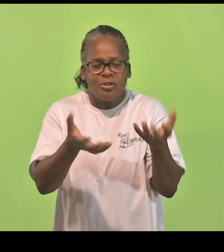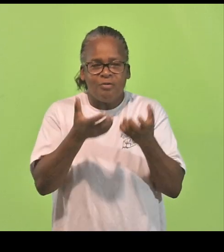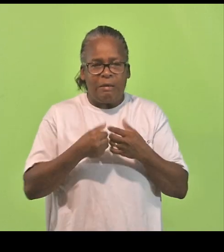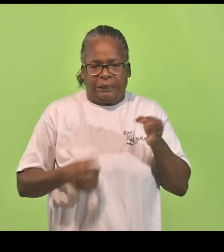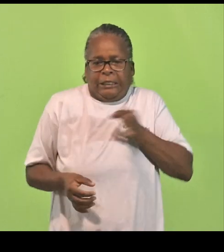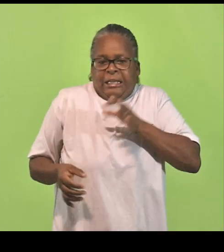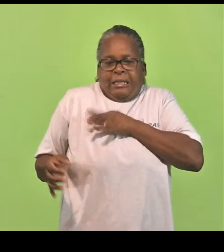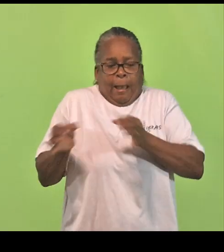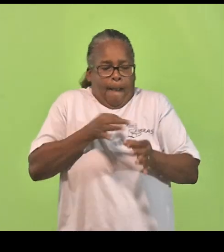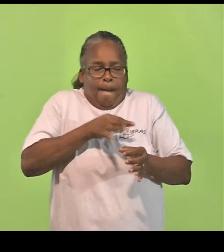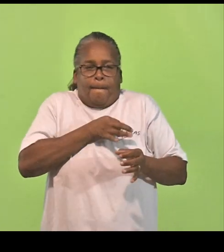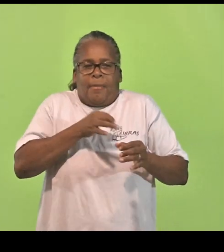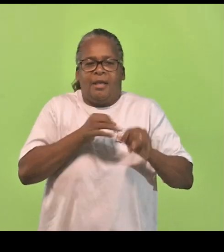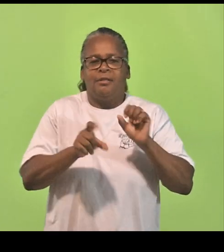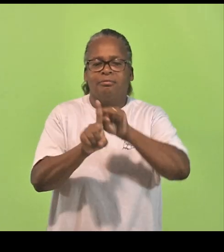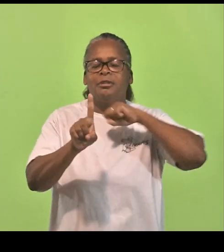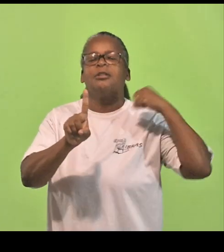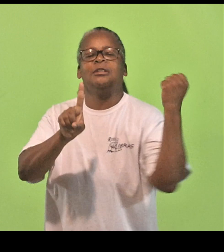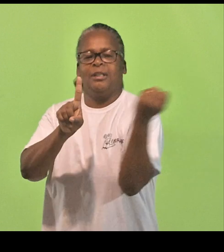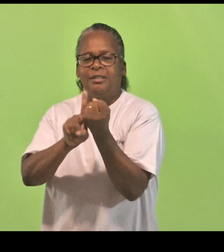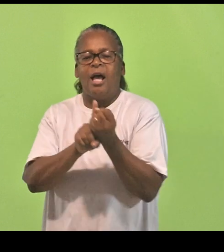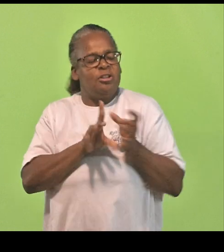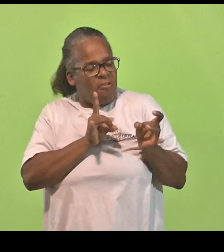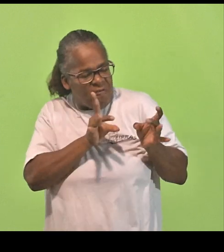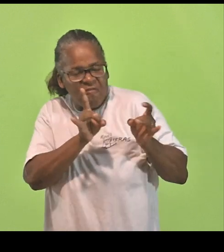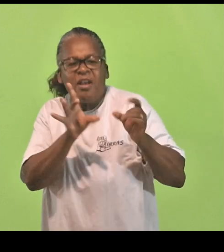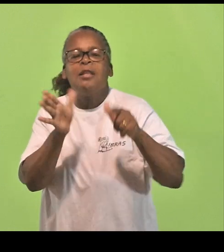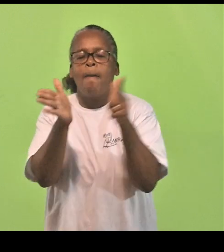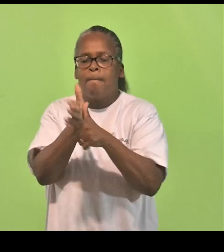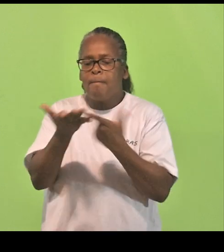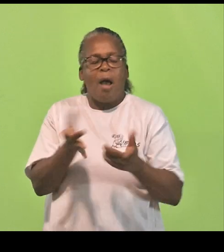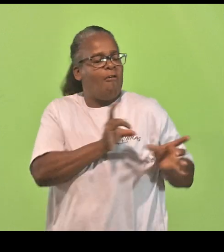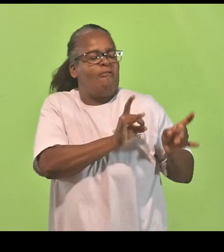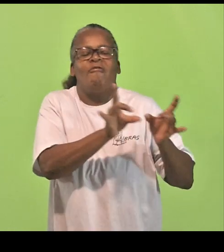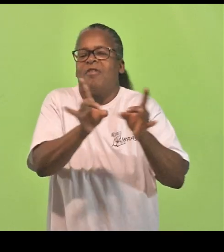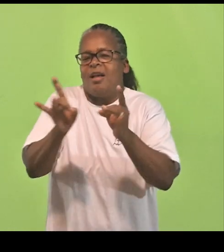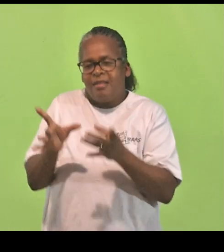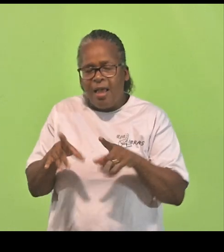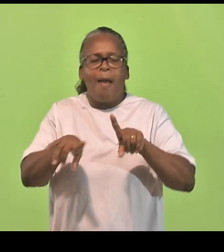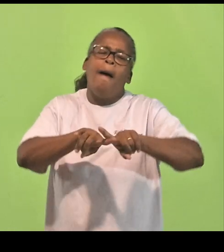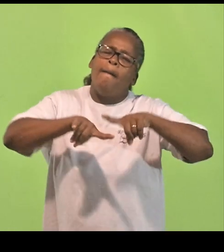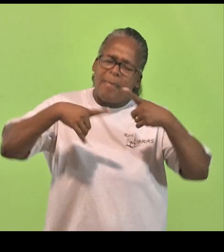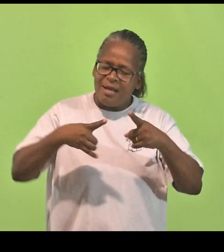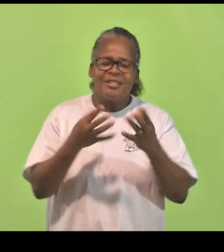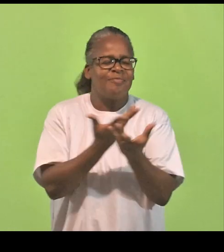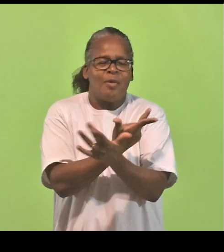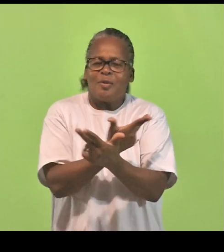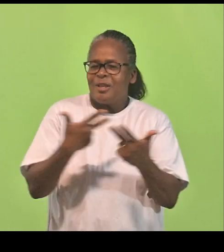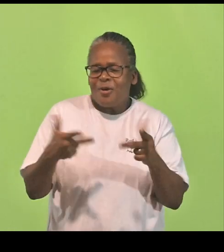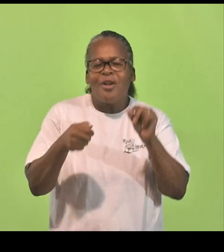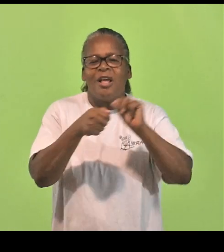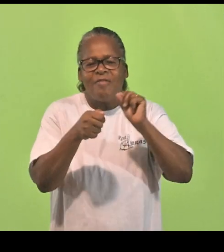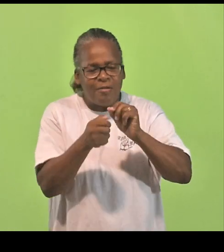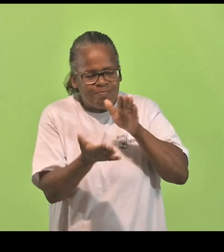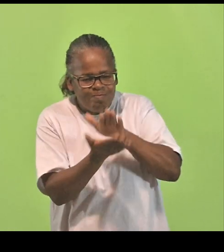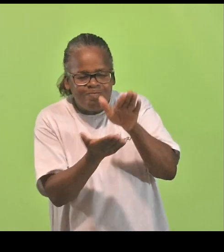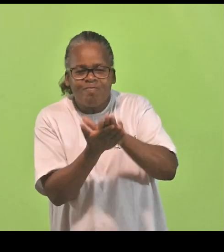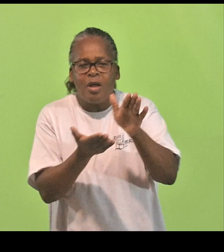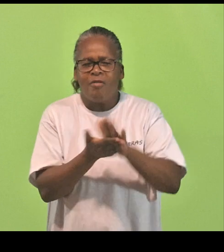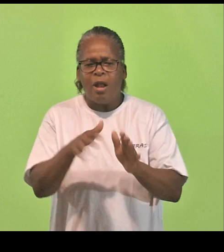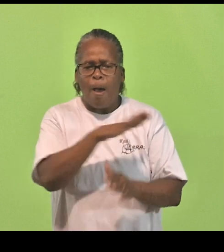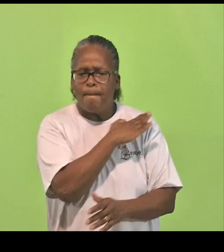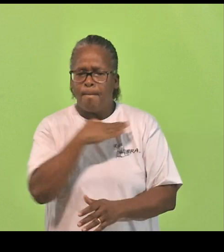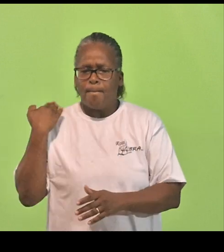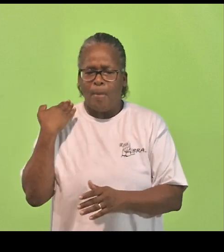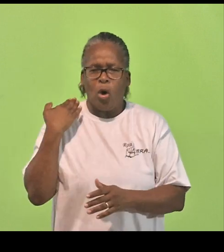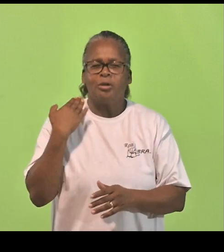na sociedade e, óbvio, vender mais jornais. Diversas intervenções são feitas na obra, como uma sequência da palavra morto